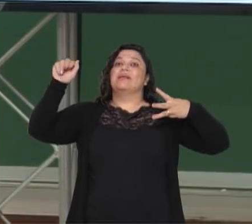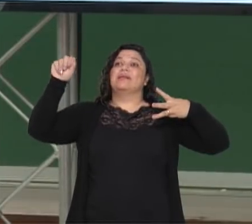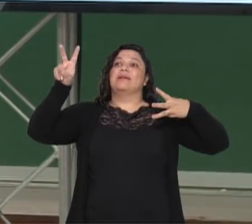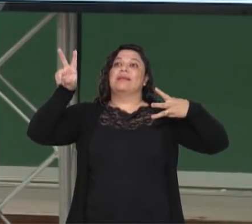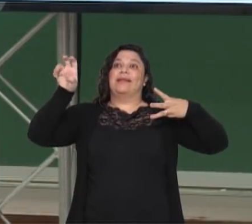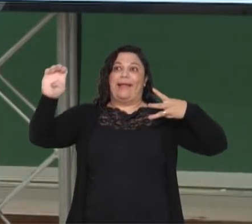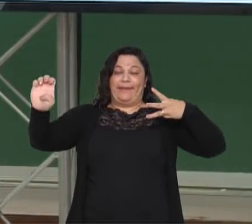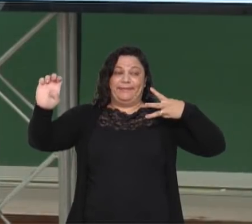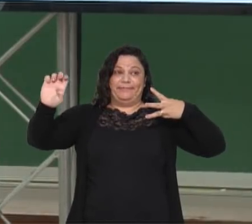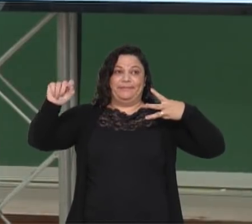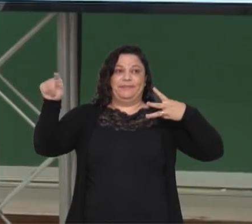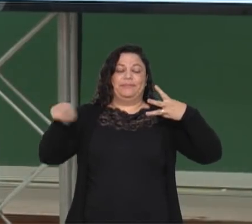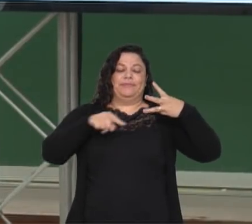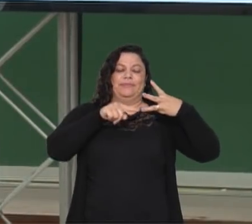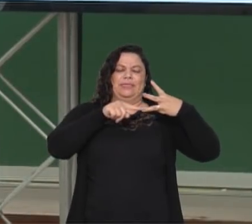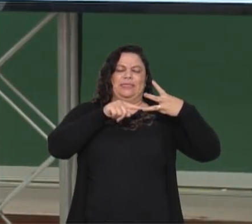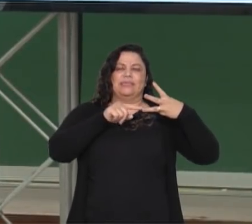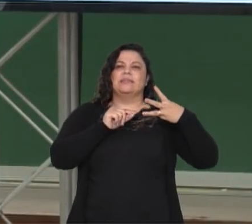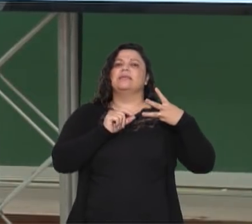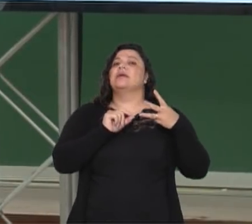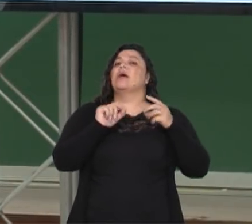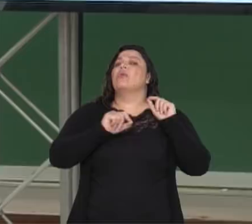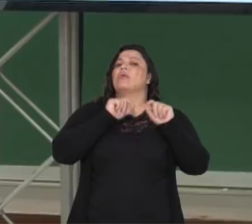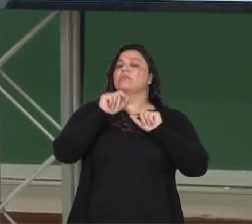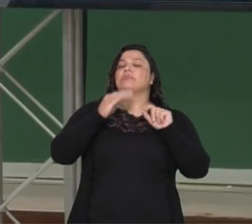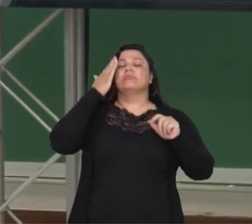Agora, eu quero ver se vocês